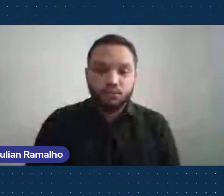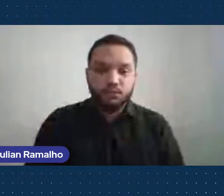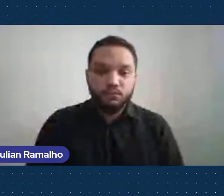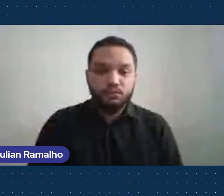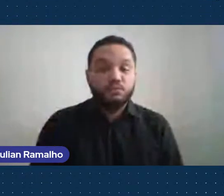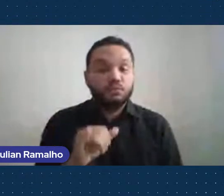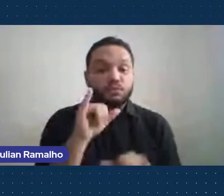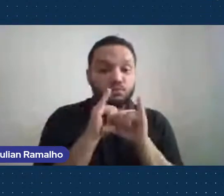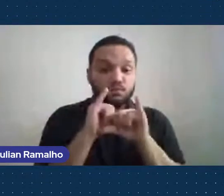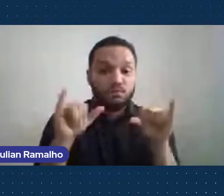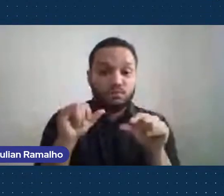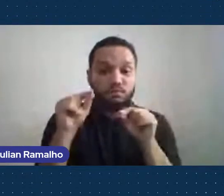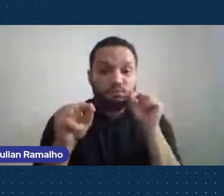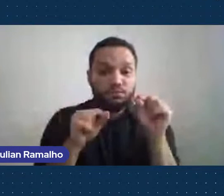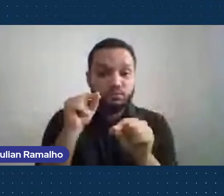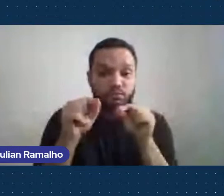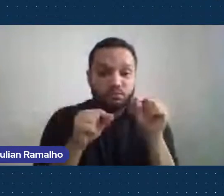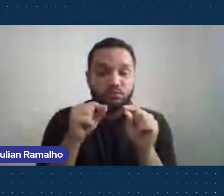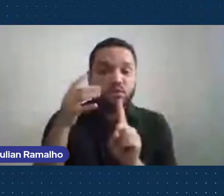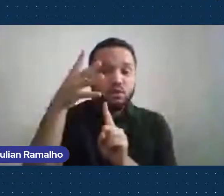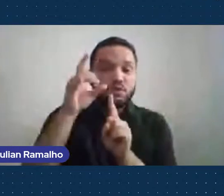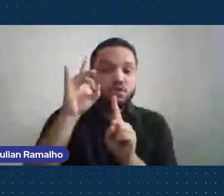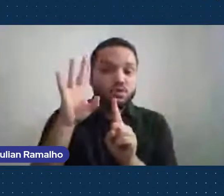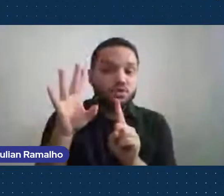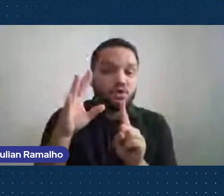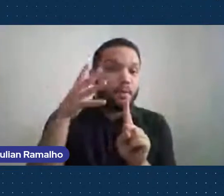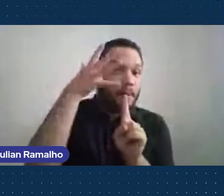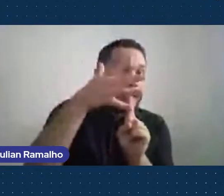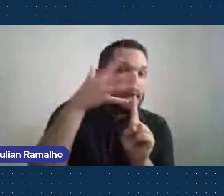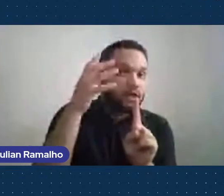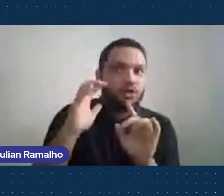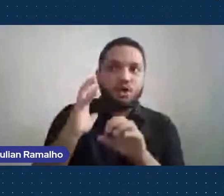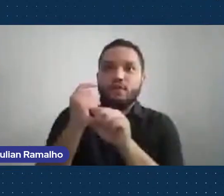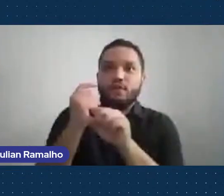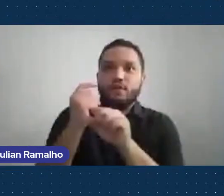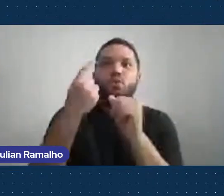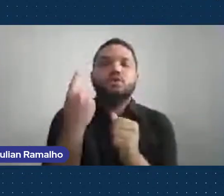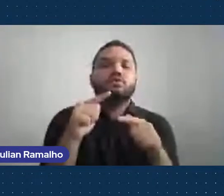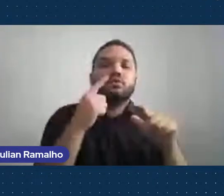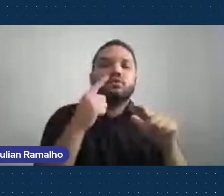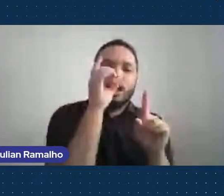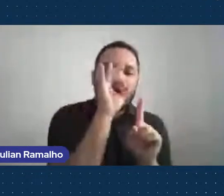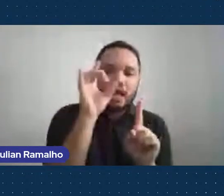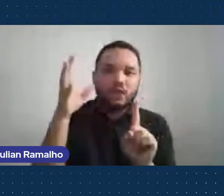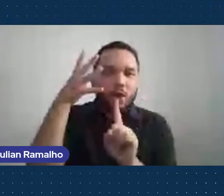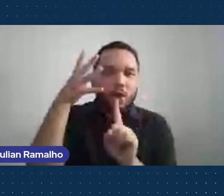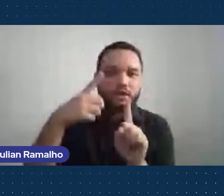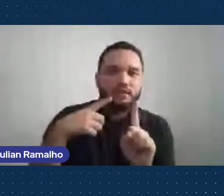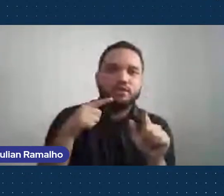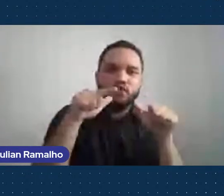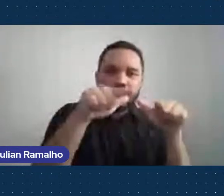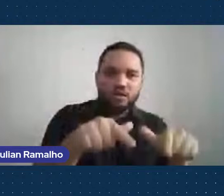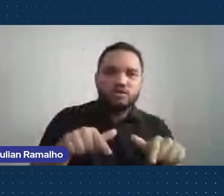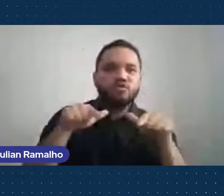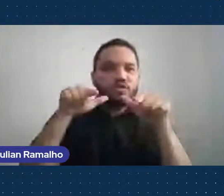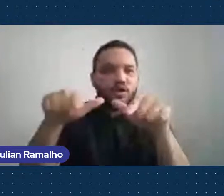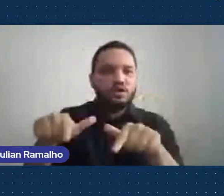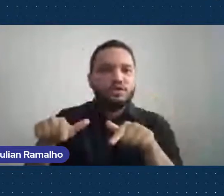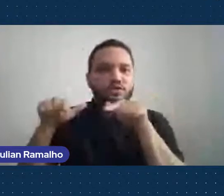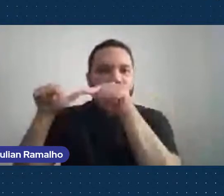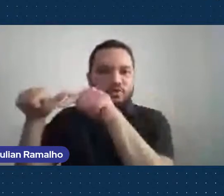o certificado é por palestra e não por evento, certo? Agora, gostaríamos de